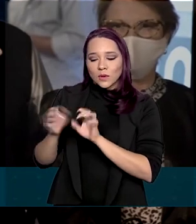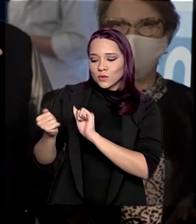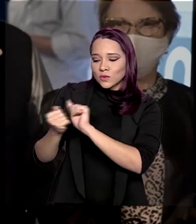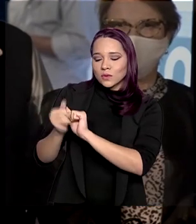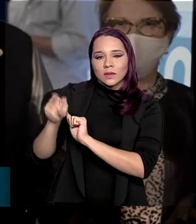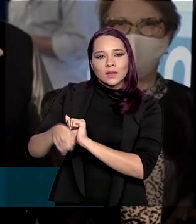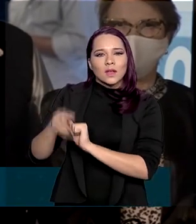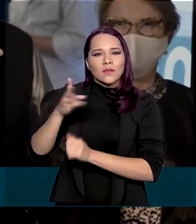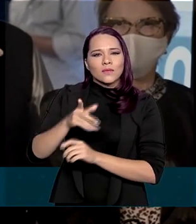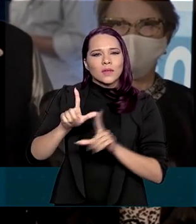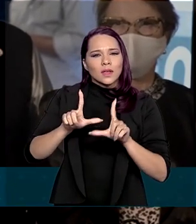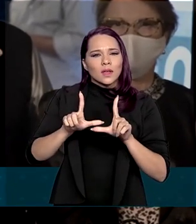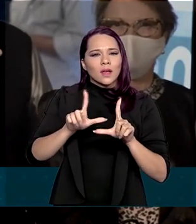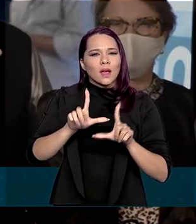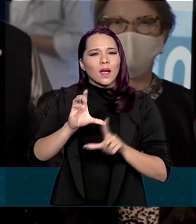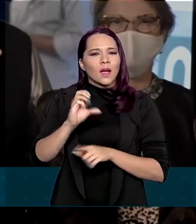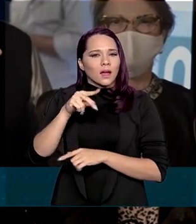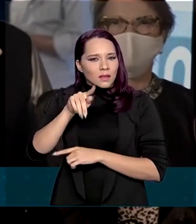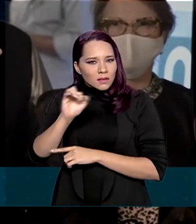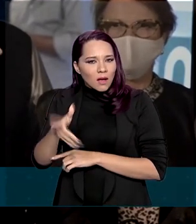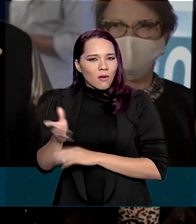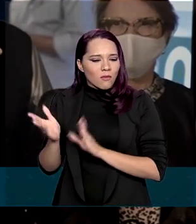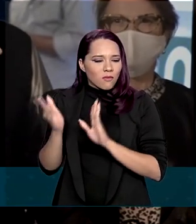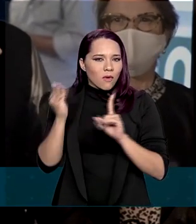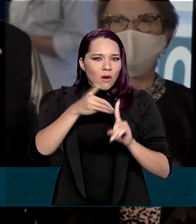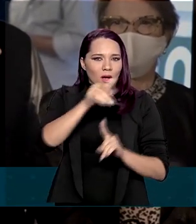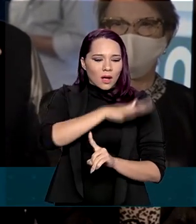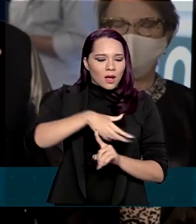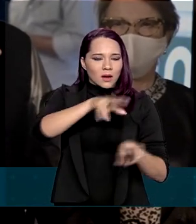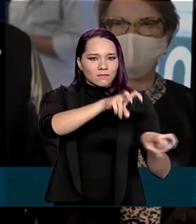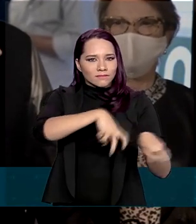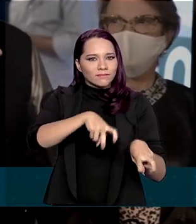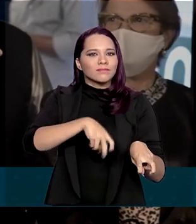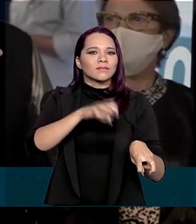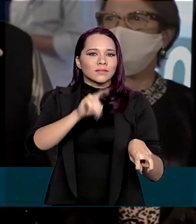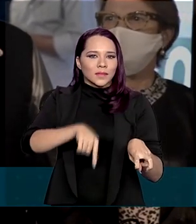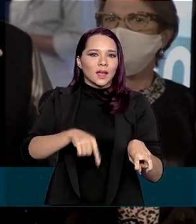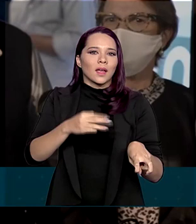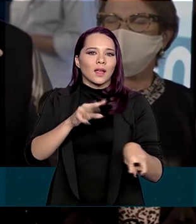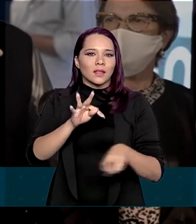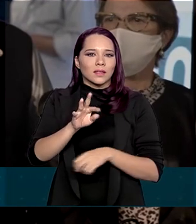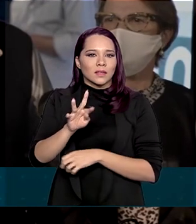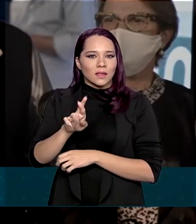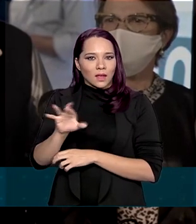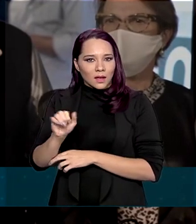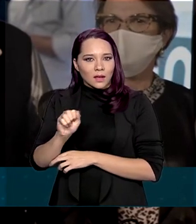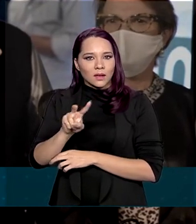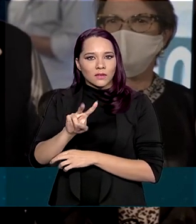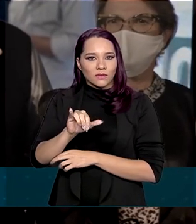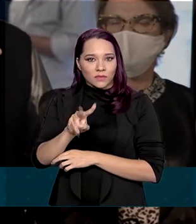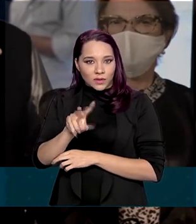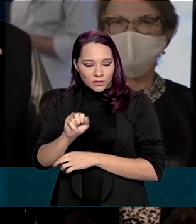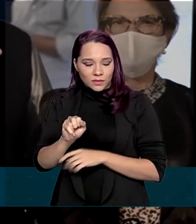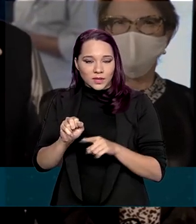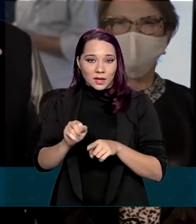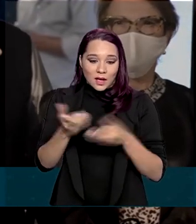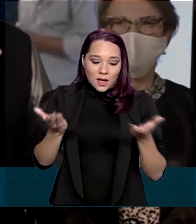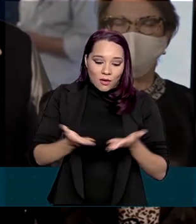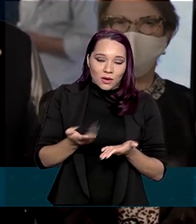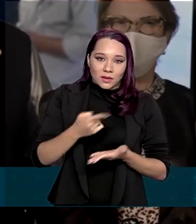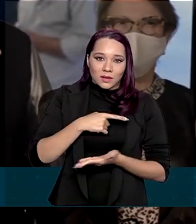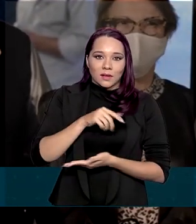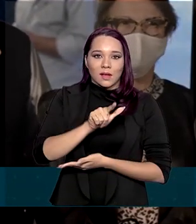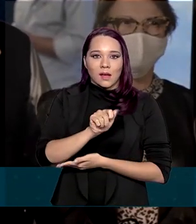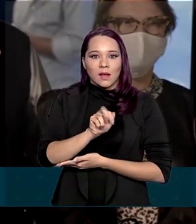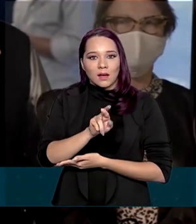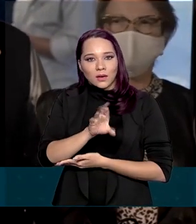canal voltado ao campo e ele continuará em operação. Soma-se o AgroMais, que vem para informar o